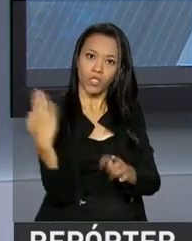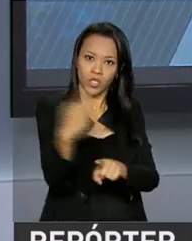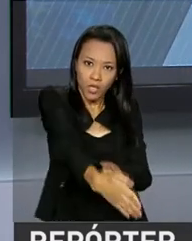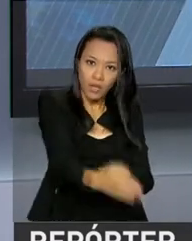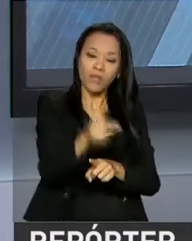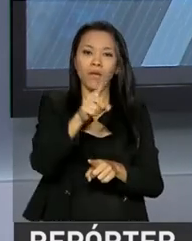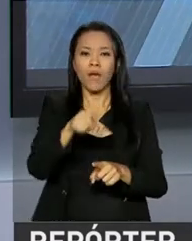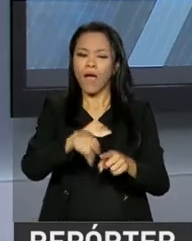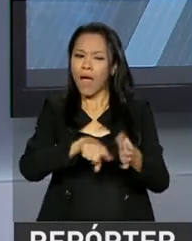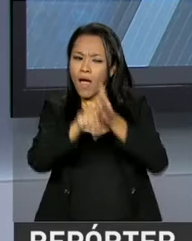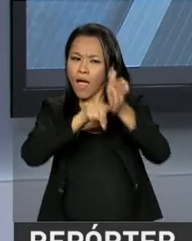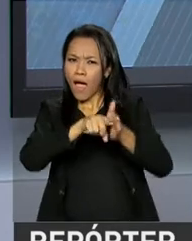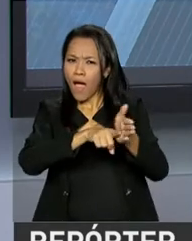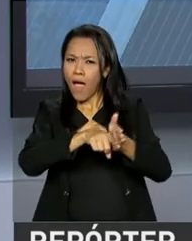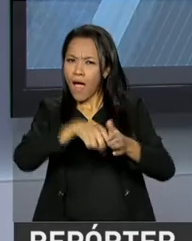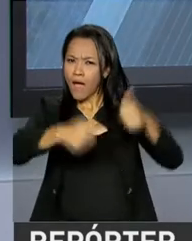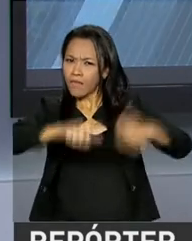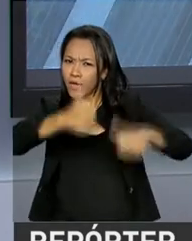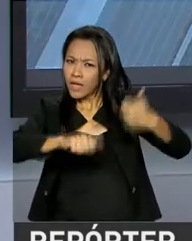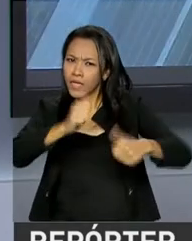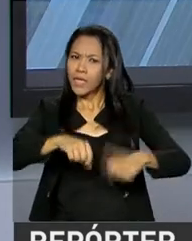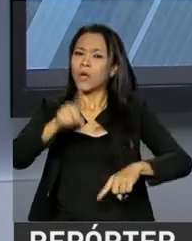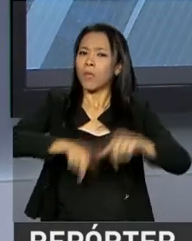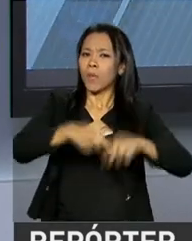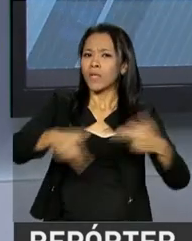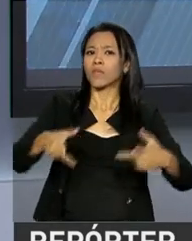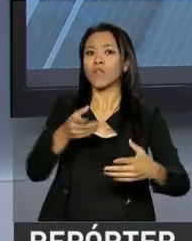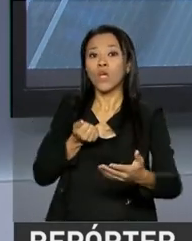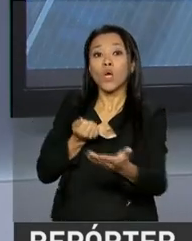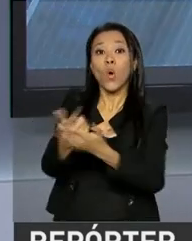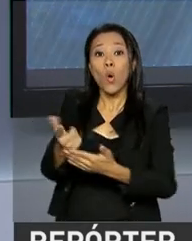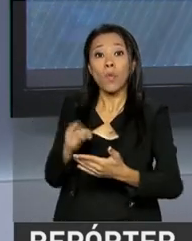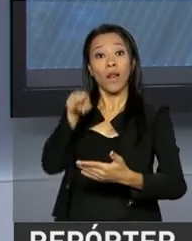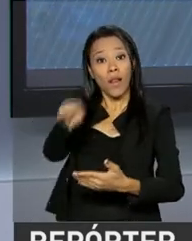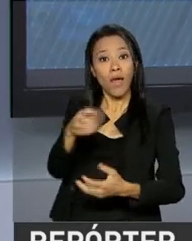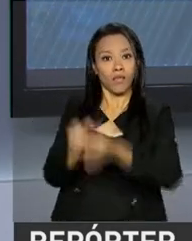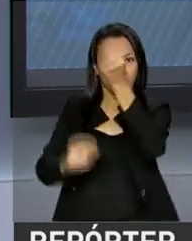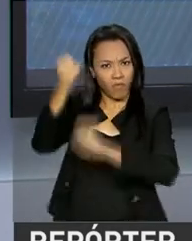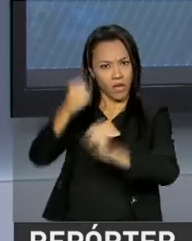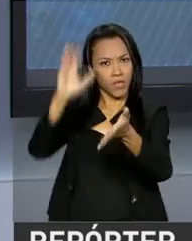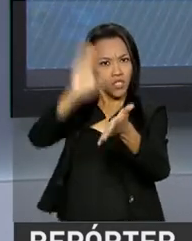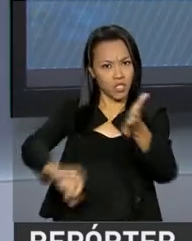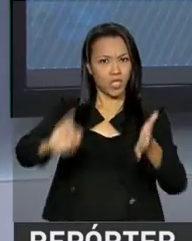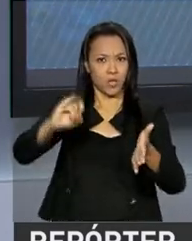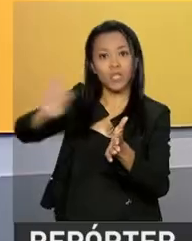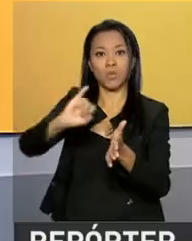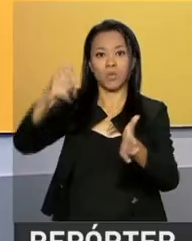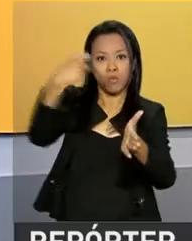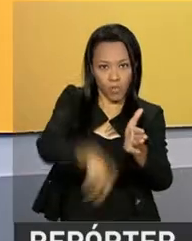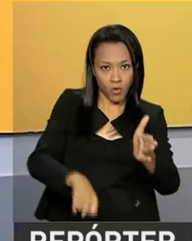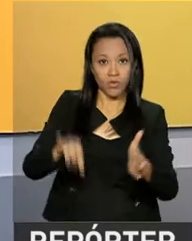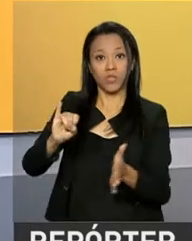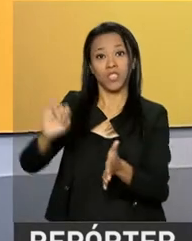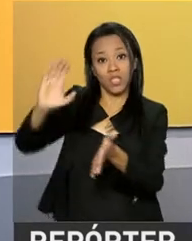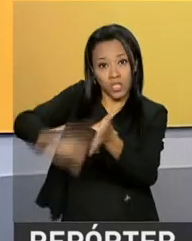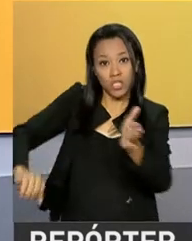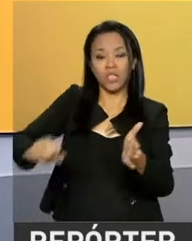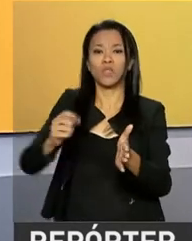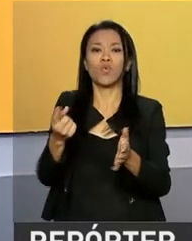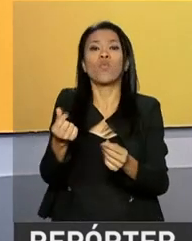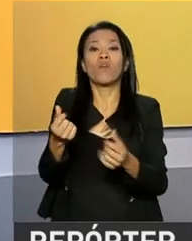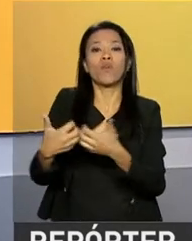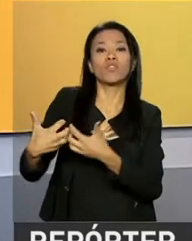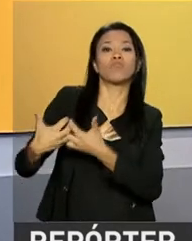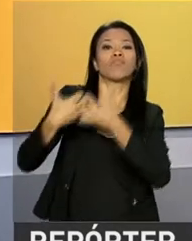dos preços de produtos na porta de fábrica sem impostos e fretes e por 296